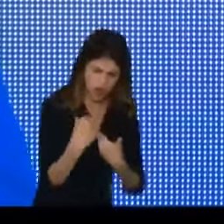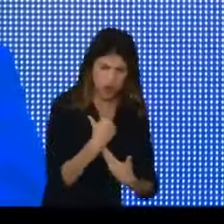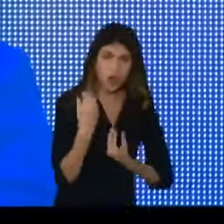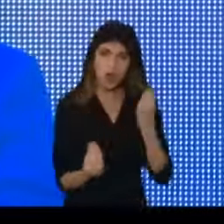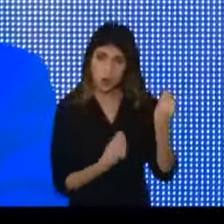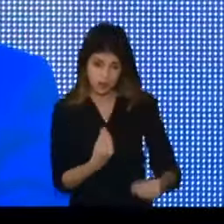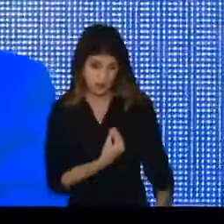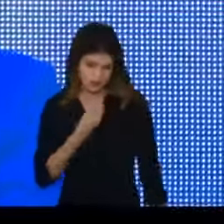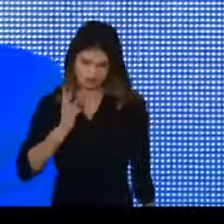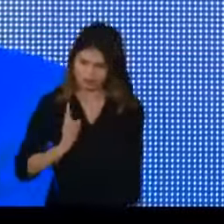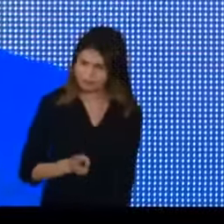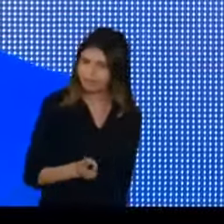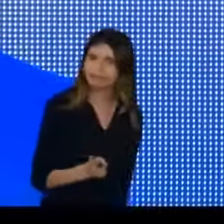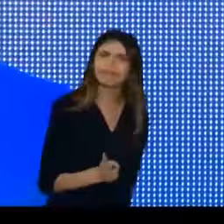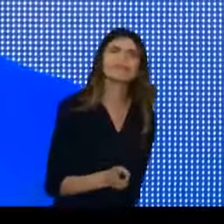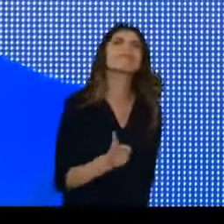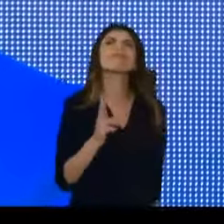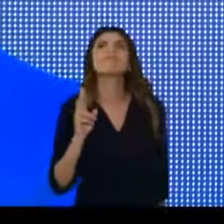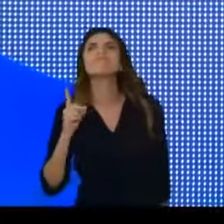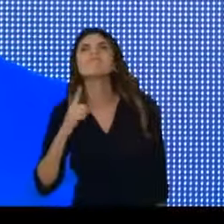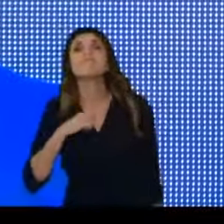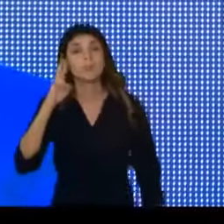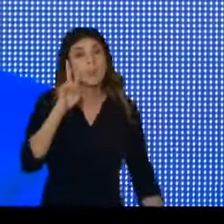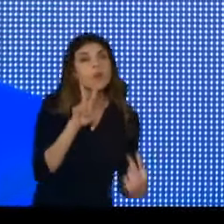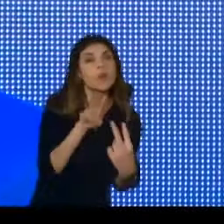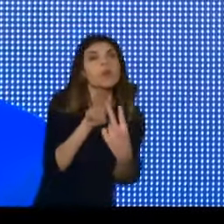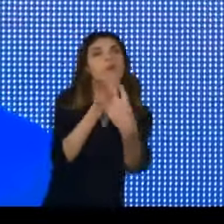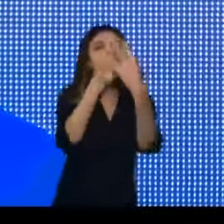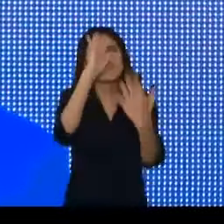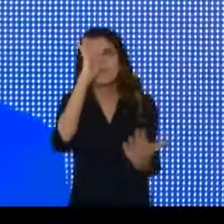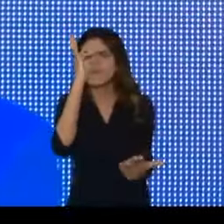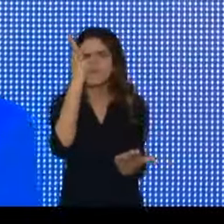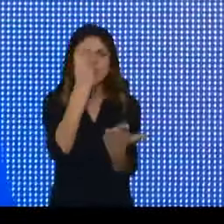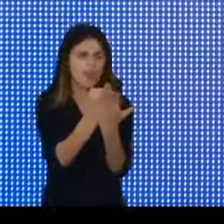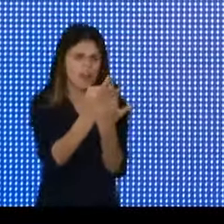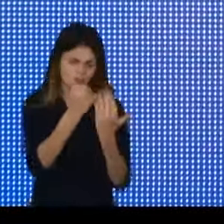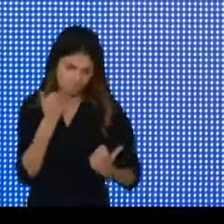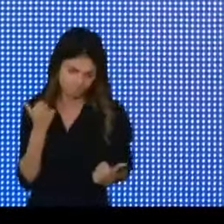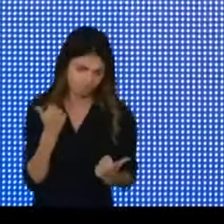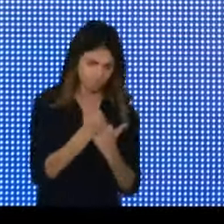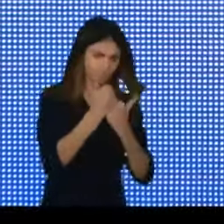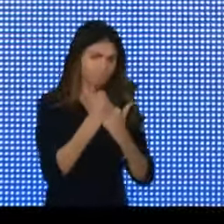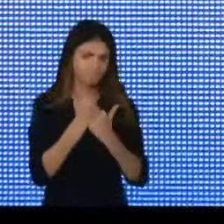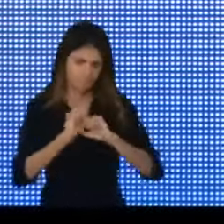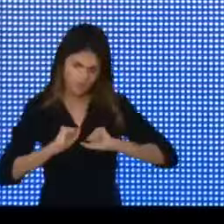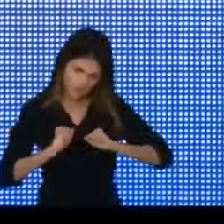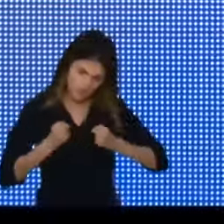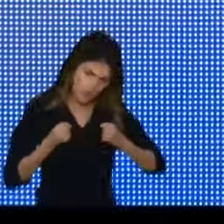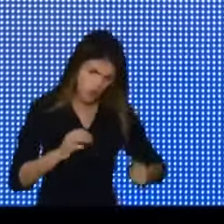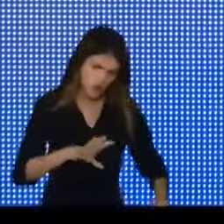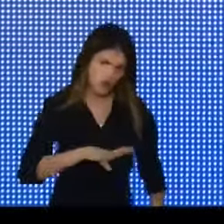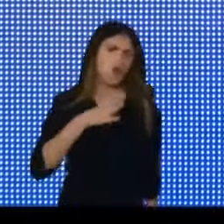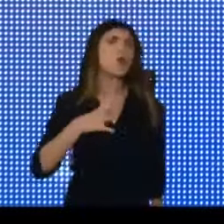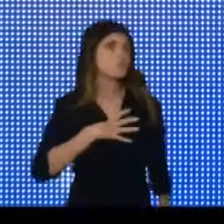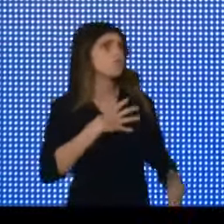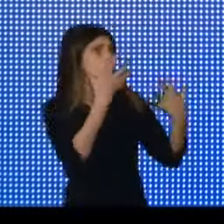caminhada longa e atroz me sustenta a ouvir tua voz.